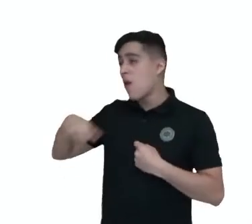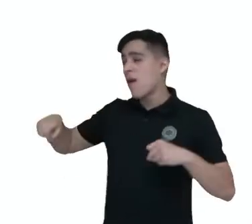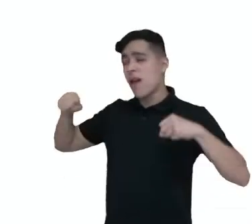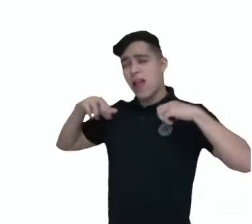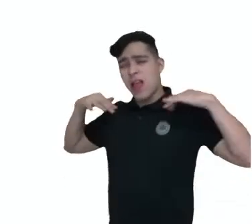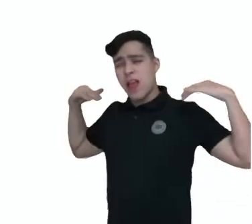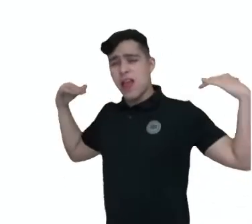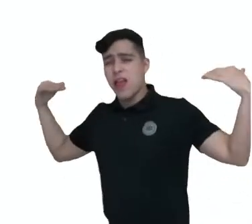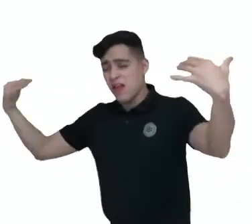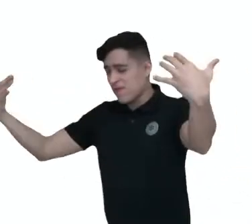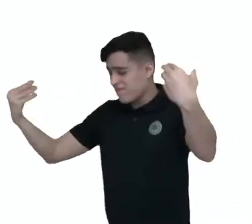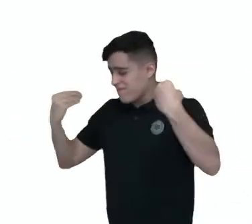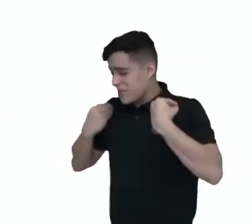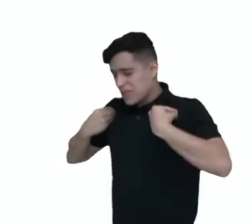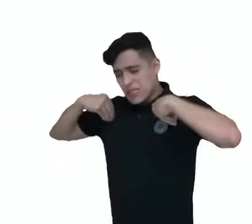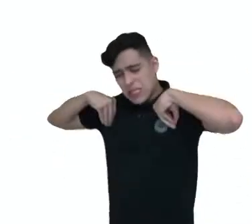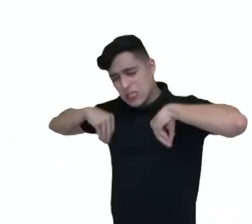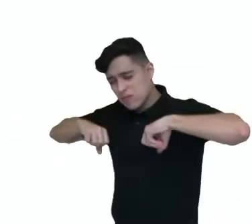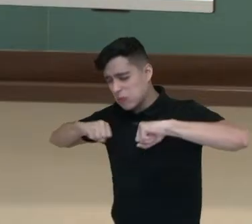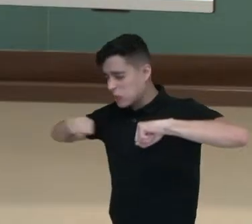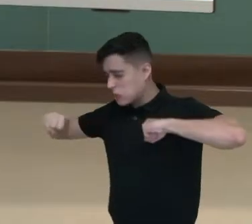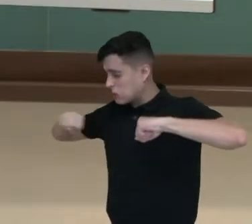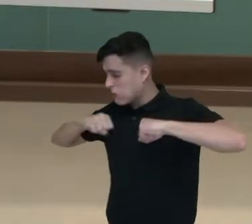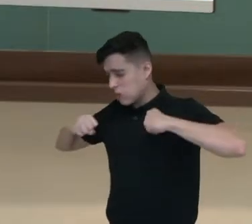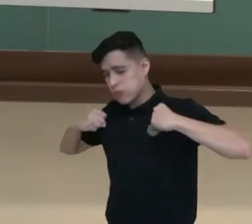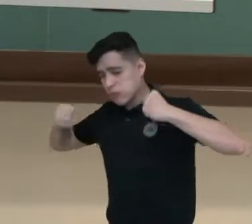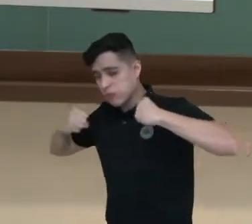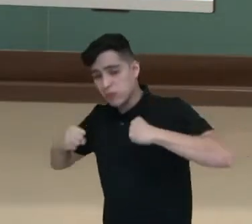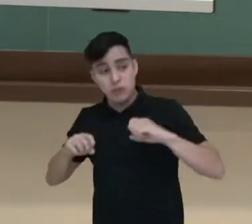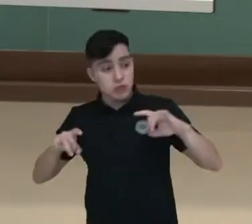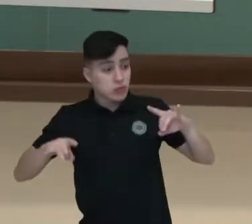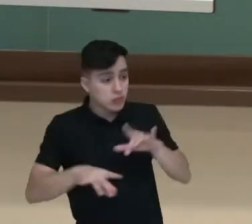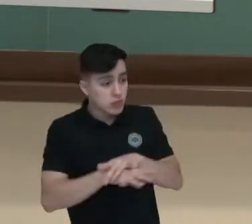energia extra, disse Bolt, depois daquela prova histórica.